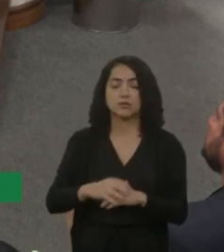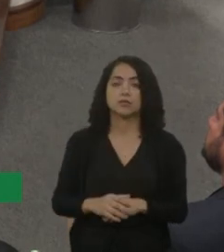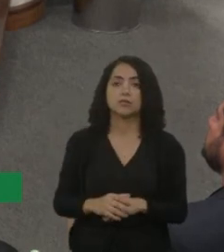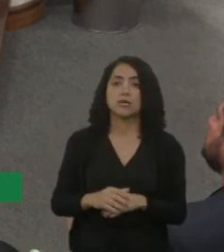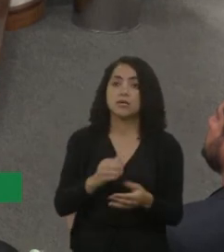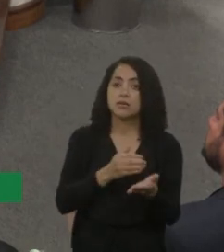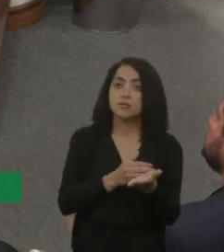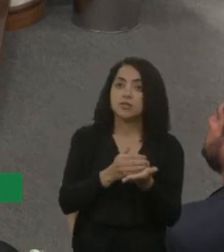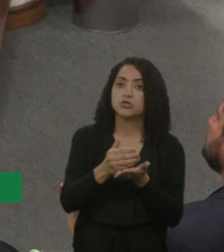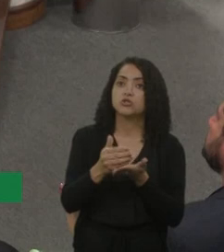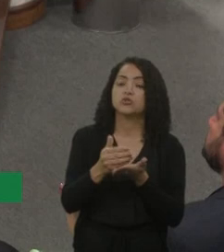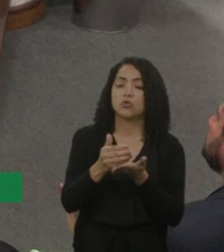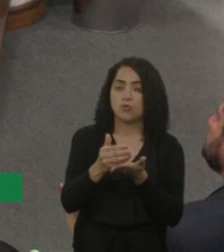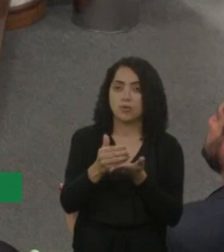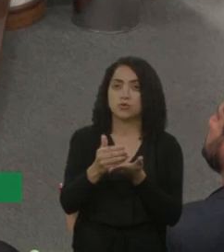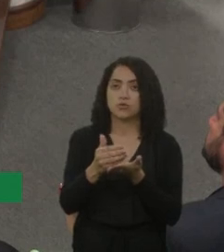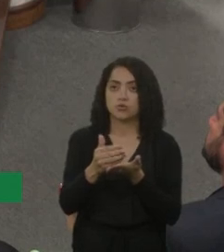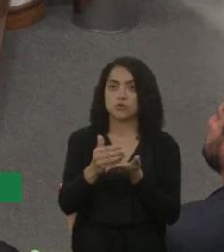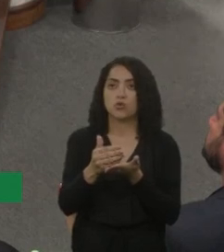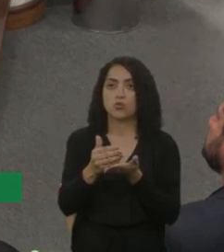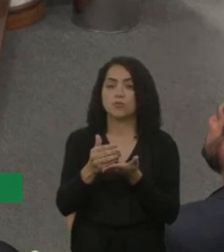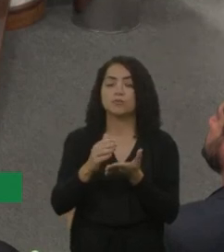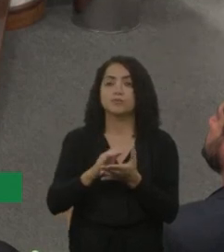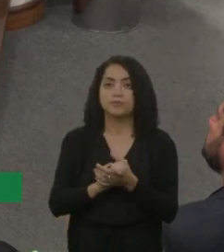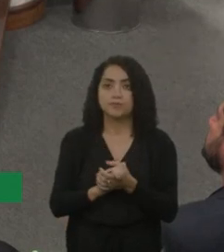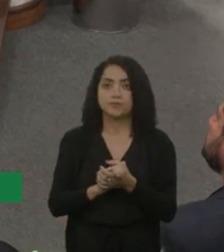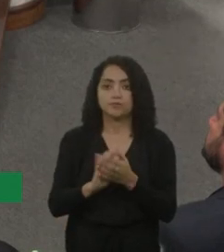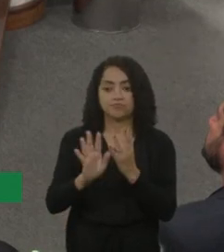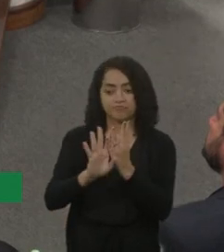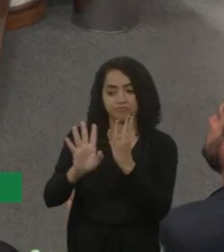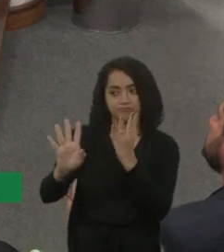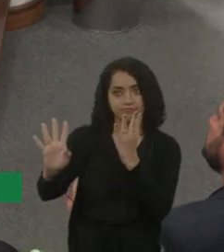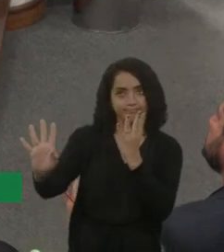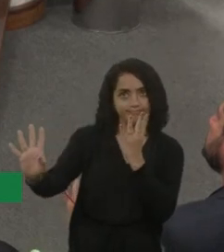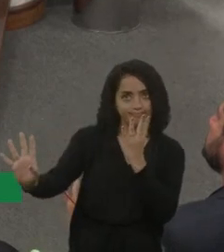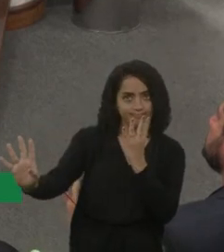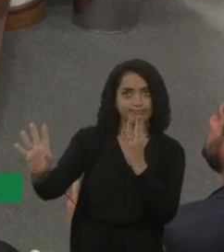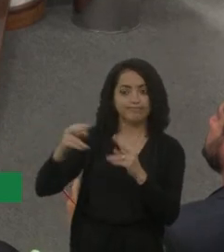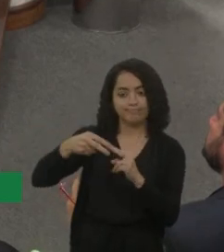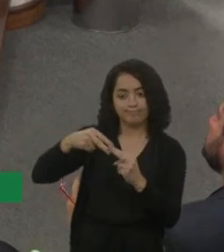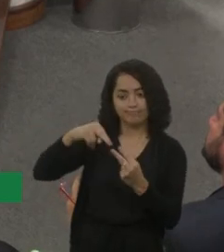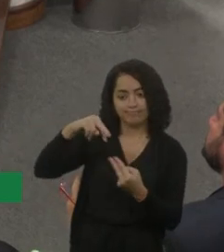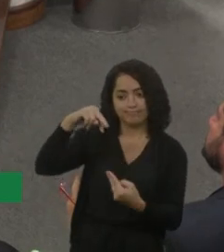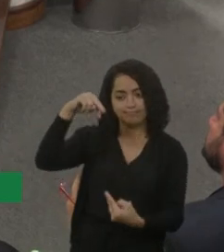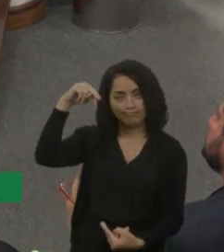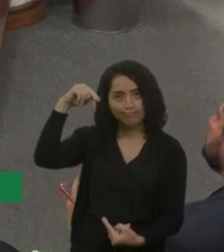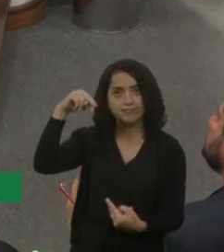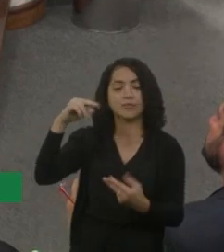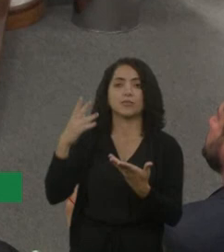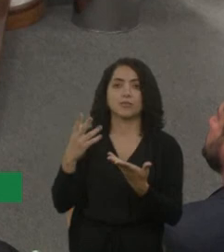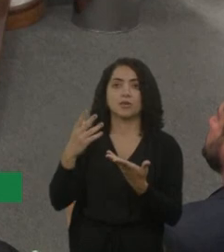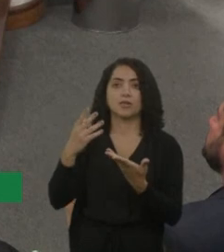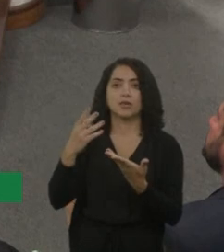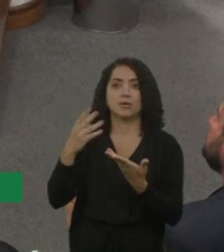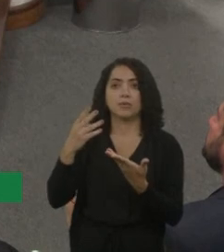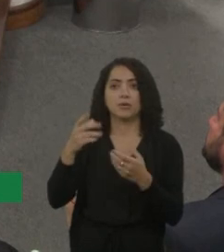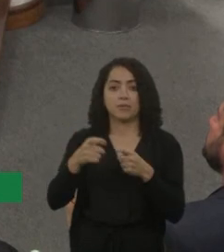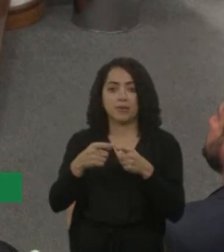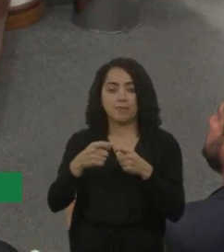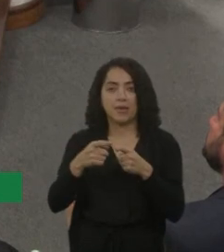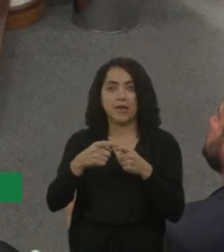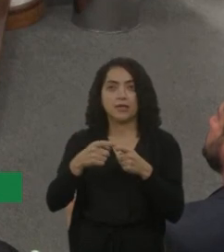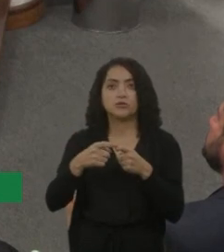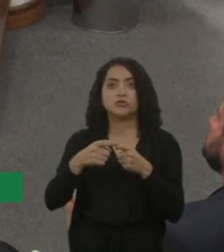Iniciamos também, nesse mesmo momento, a depuração das filas, tanto da genética como para a neurologia, do